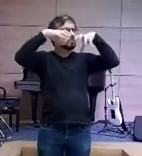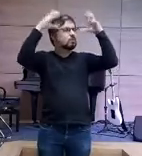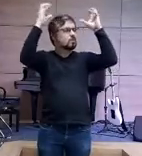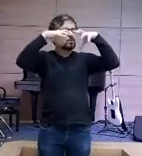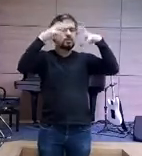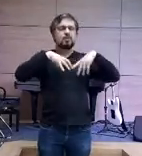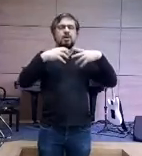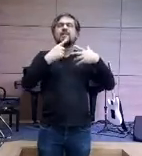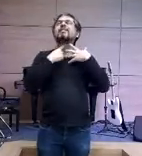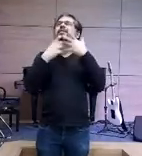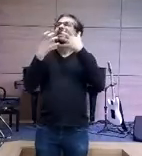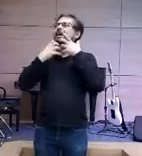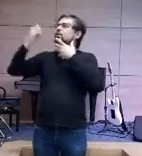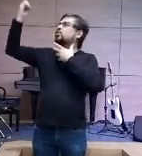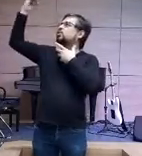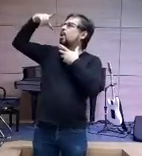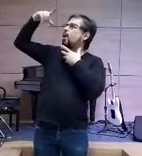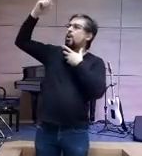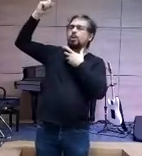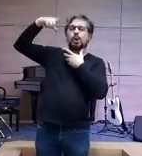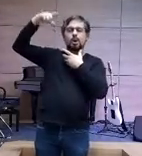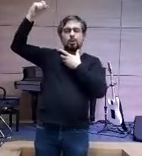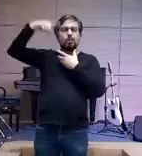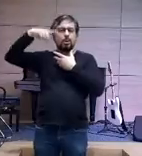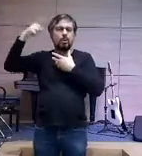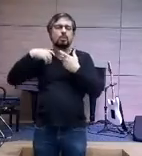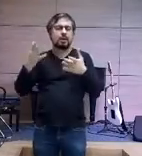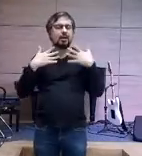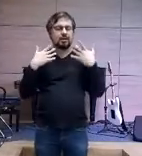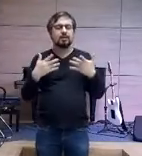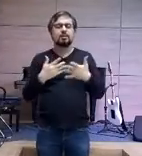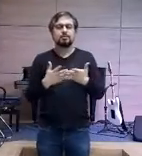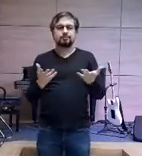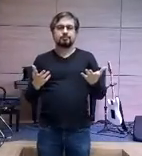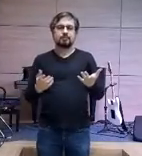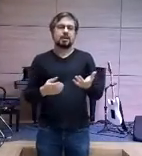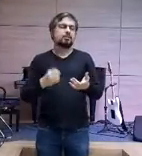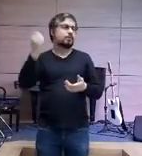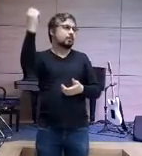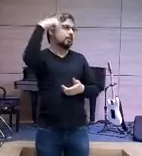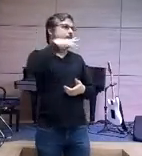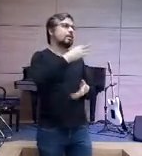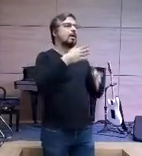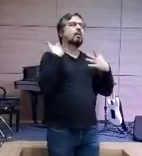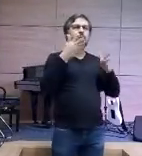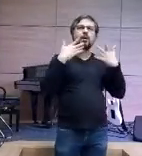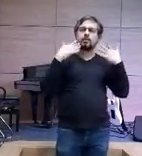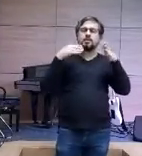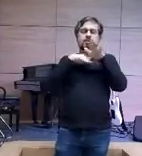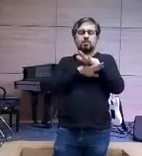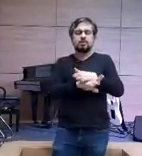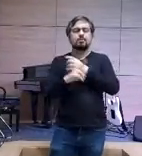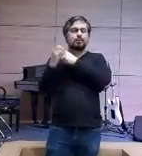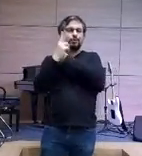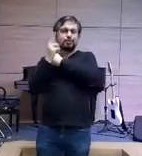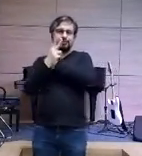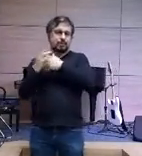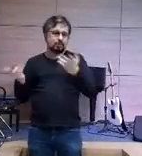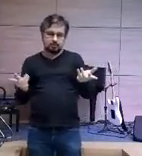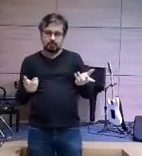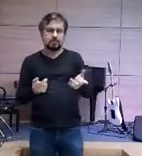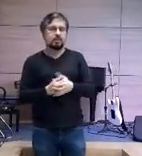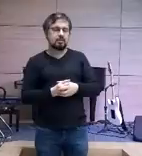solzinho a aquecer nesse momento mas quando o sol tá aí né todo mundo tá reclamando lá que calor Tem que se esconder vamos